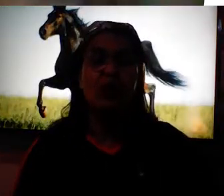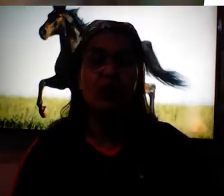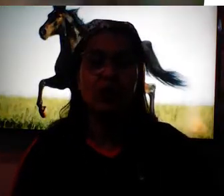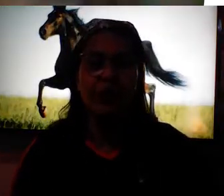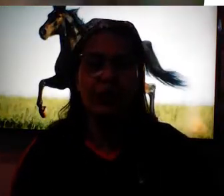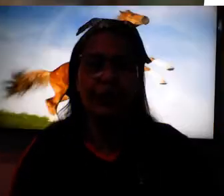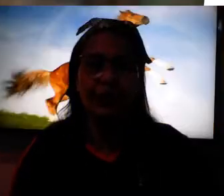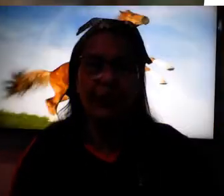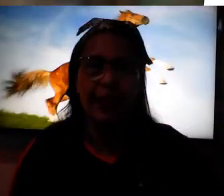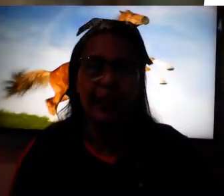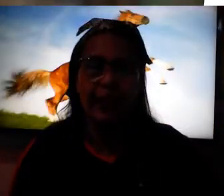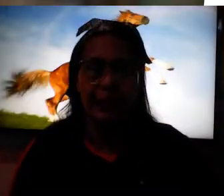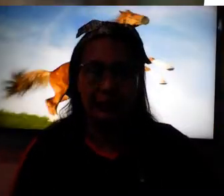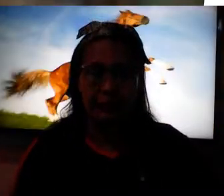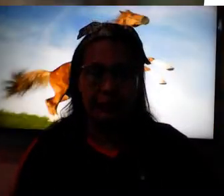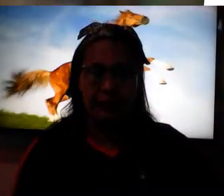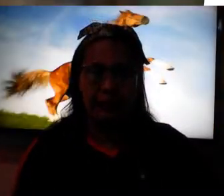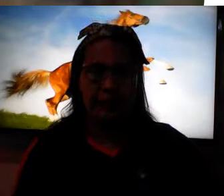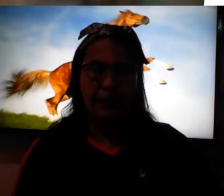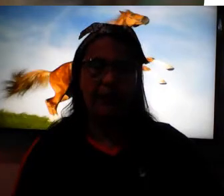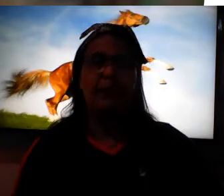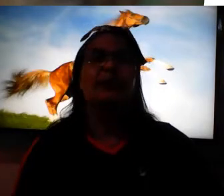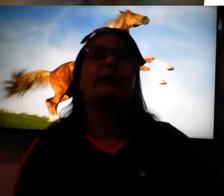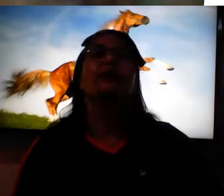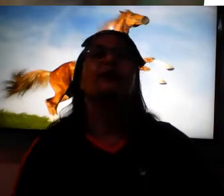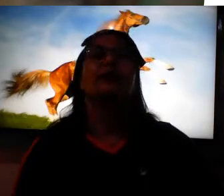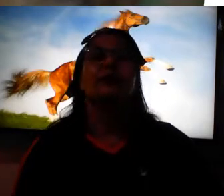um tigre.